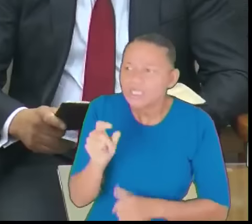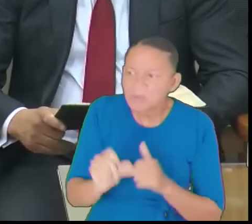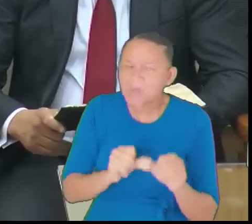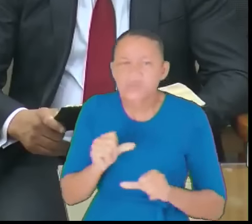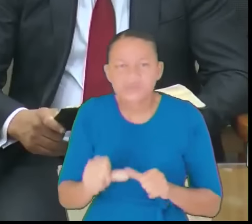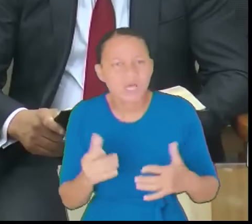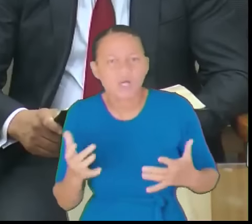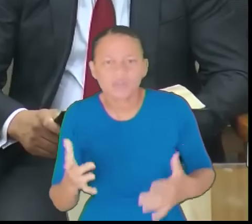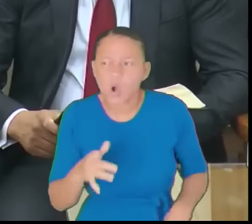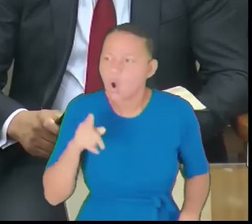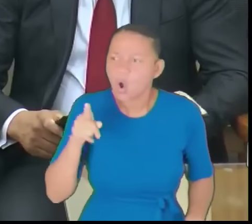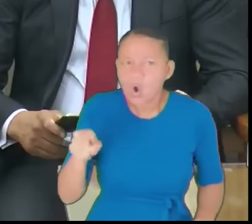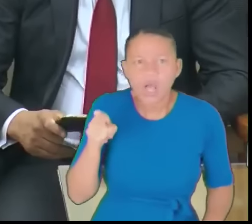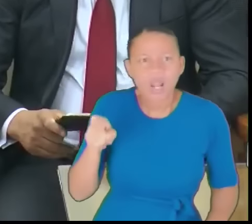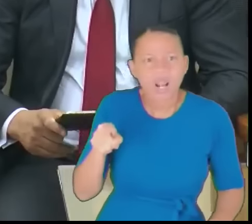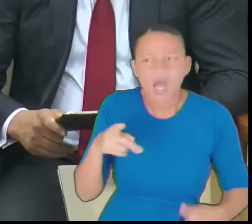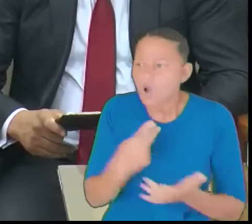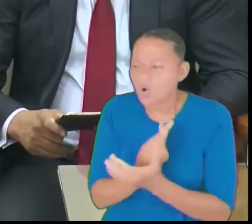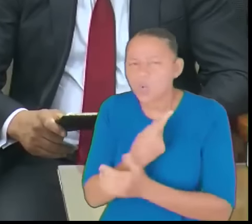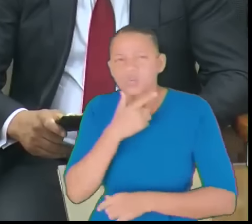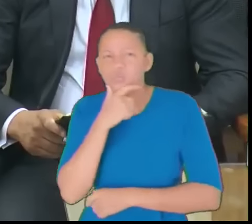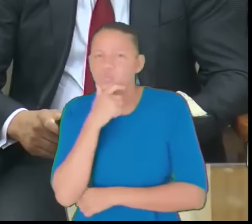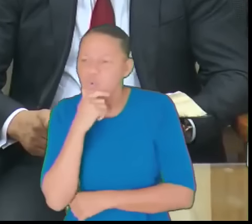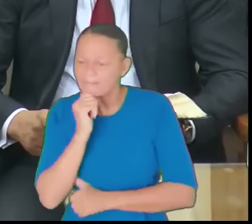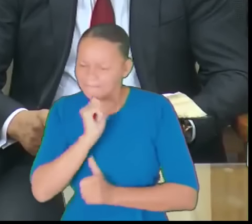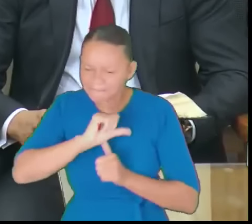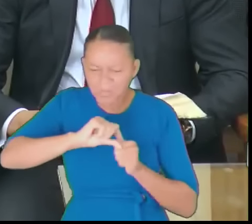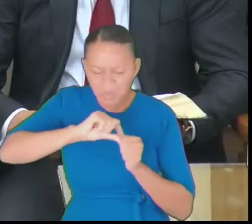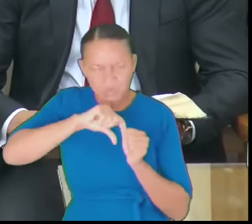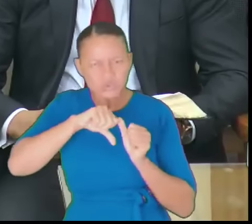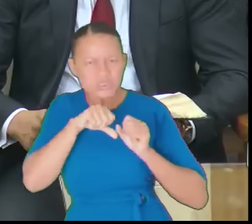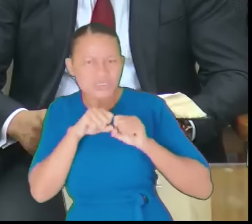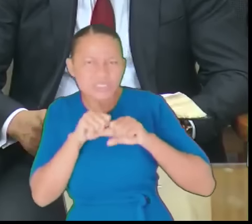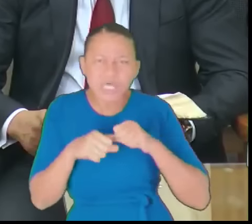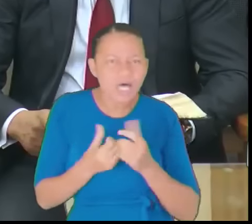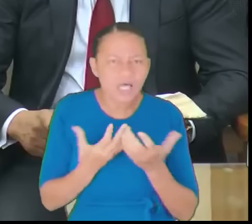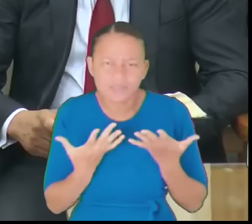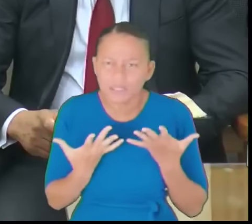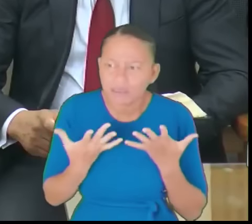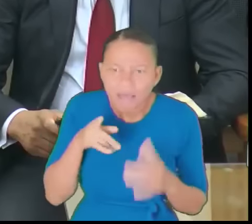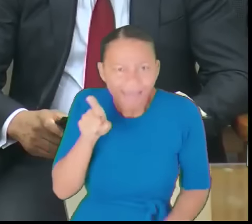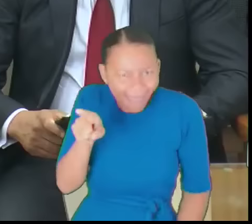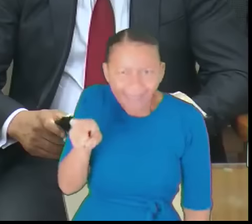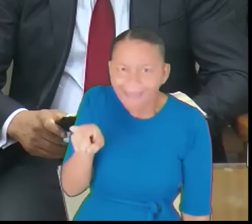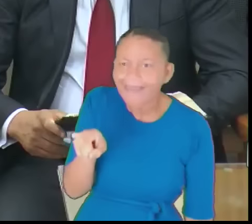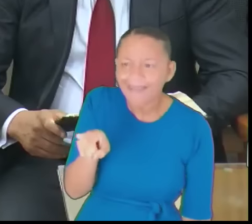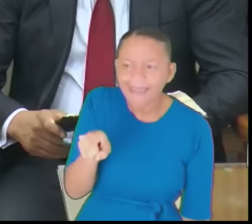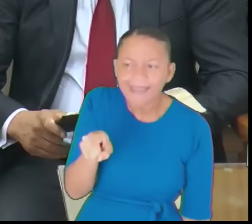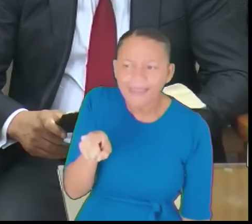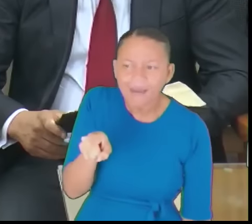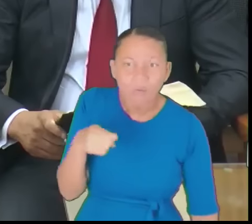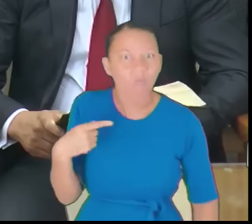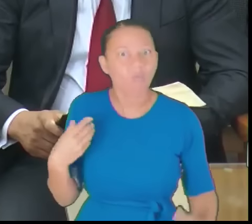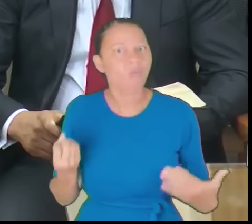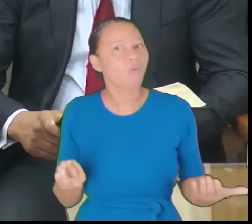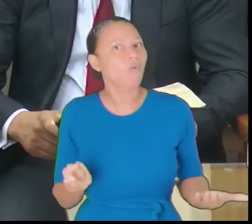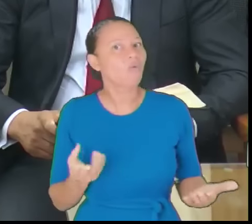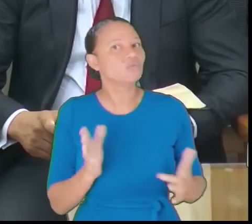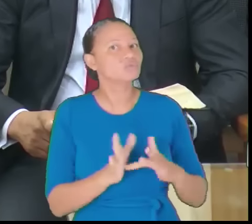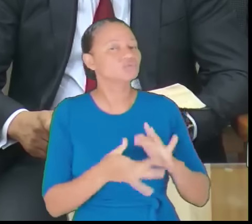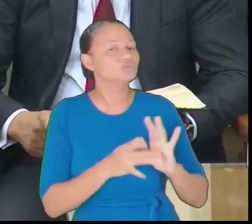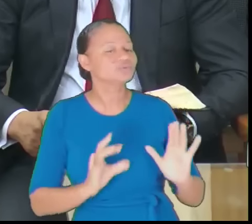transformação, fulana está passando por uma metamorfose. O que é que está acontecendo? É ela ou é Cristo?